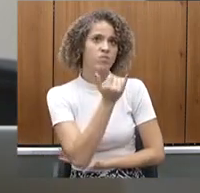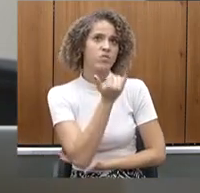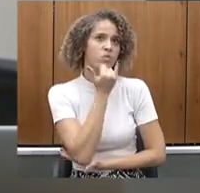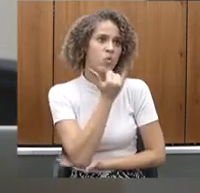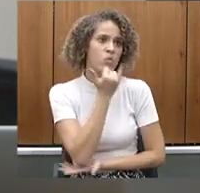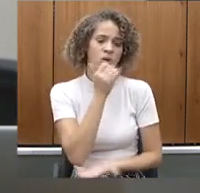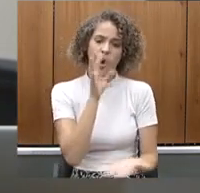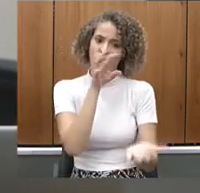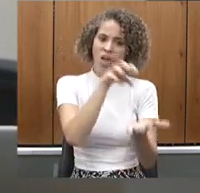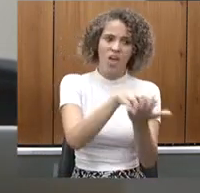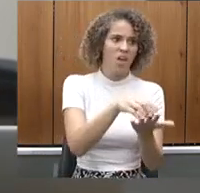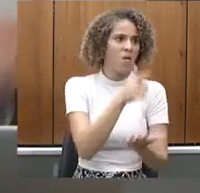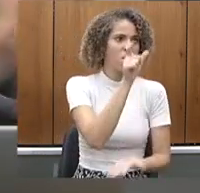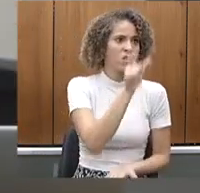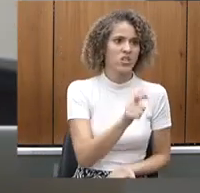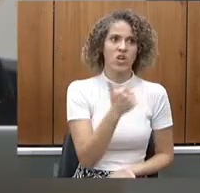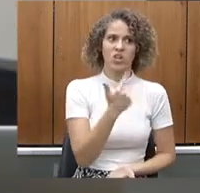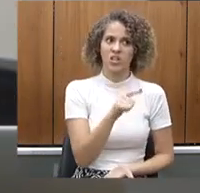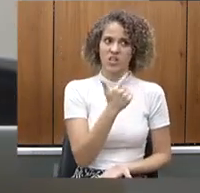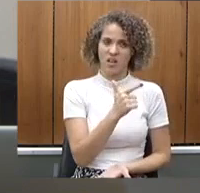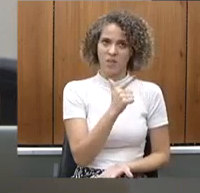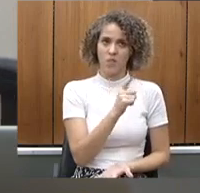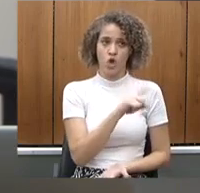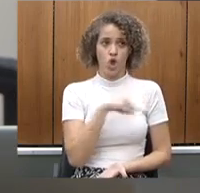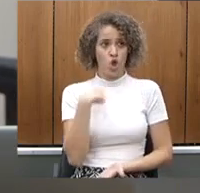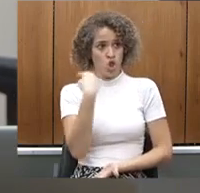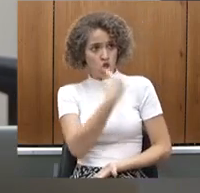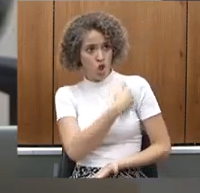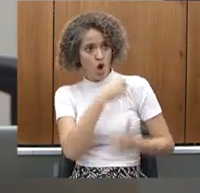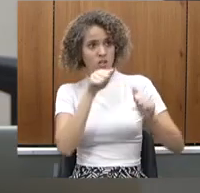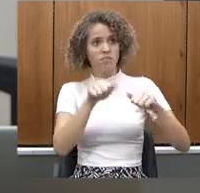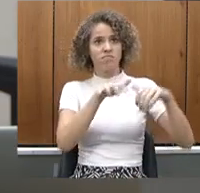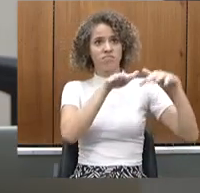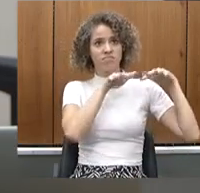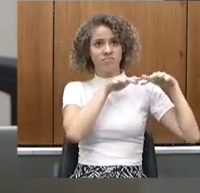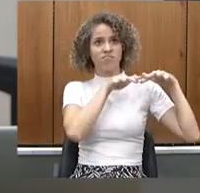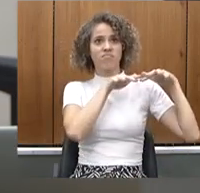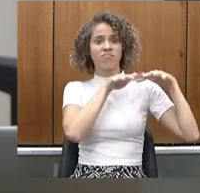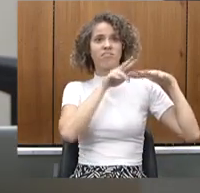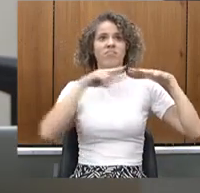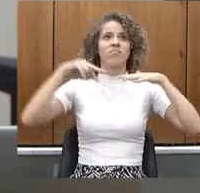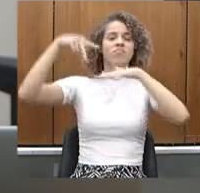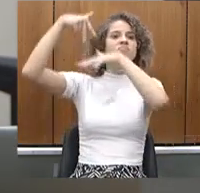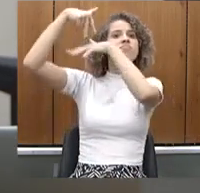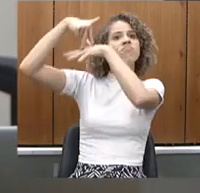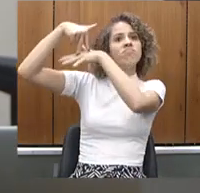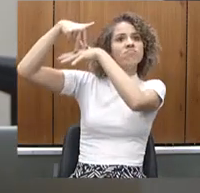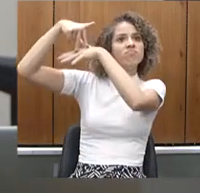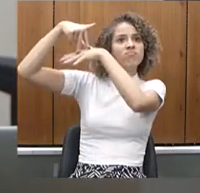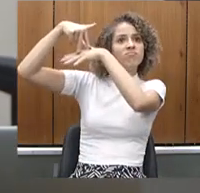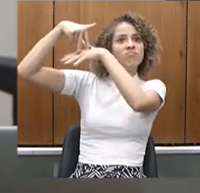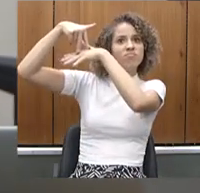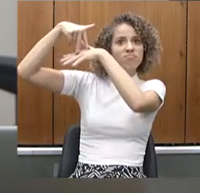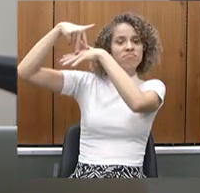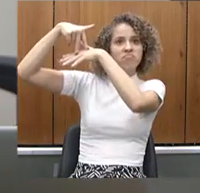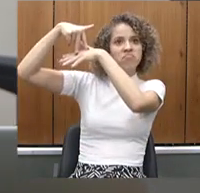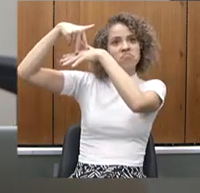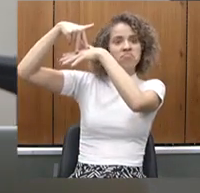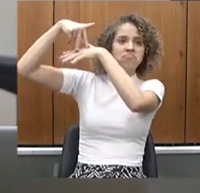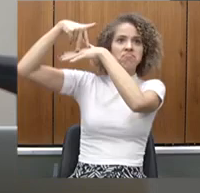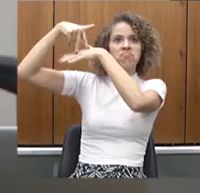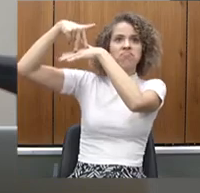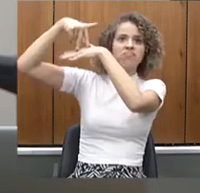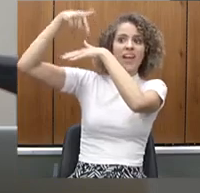efetivo só que nós parlamentares nós ficamos no gabinete mas aquele que se atrever ficar preso no